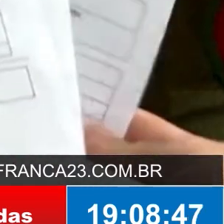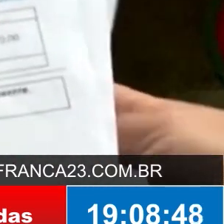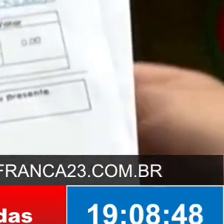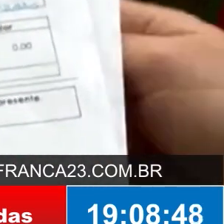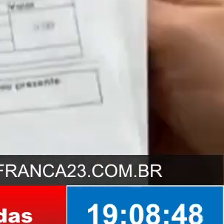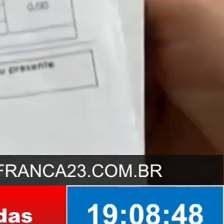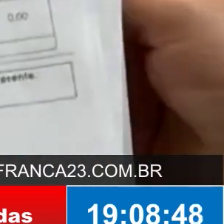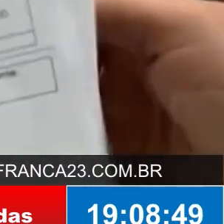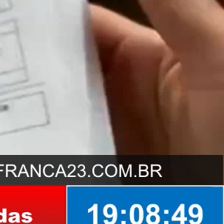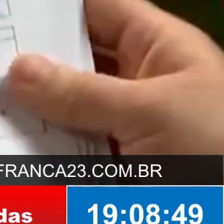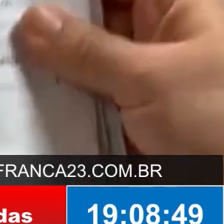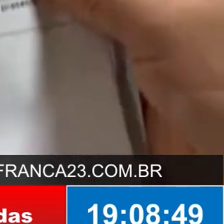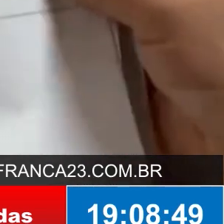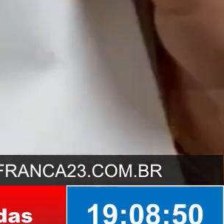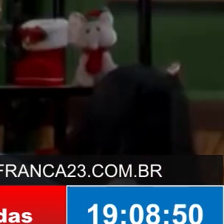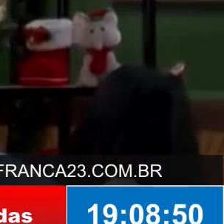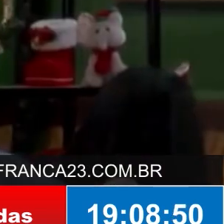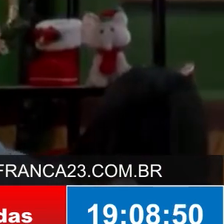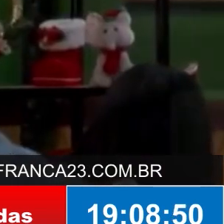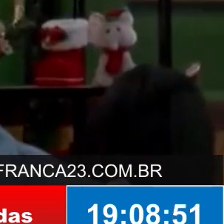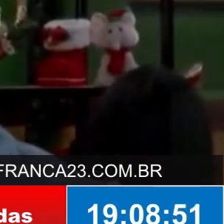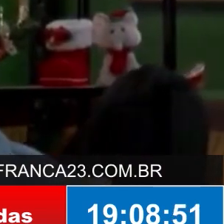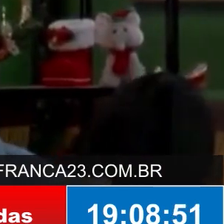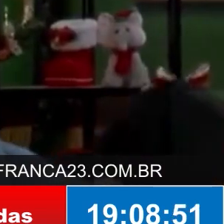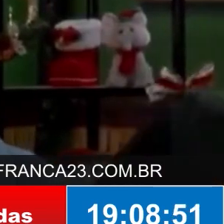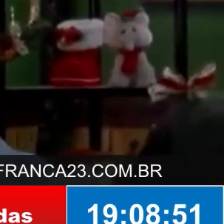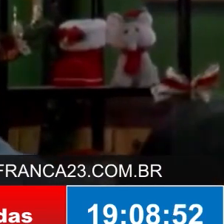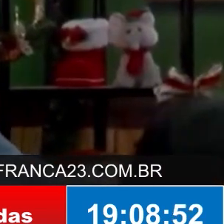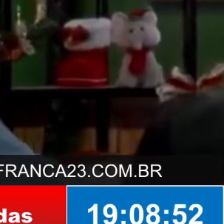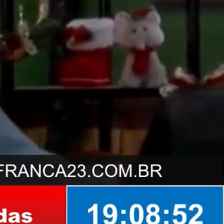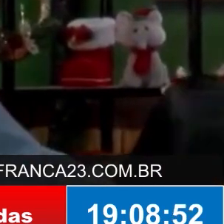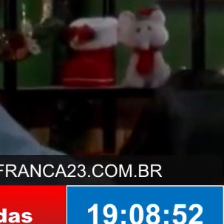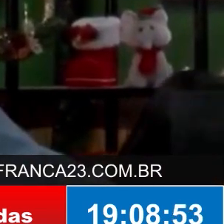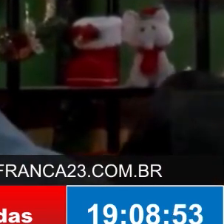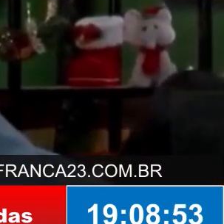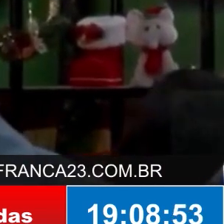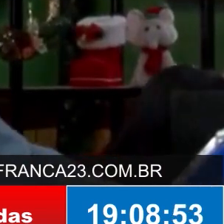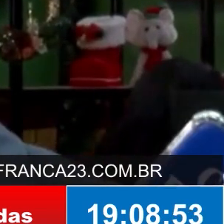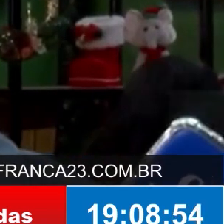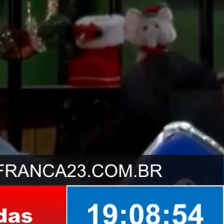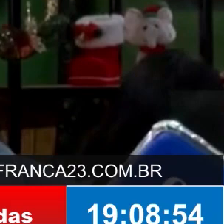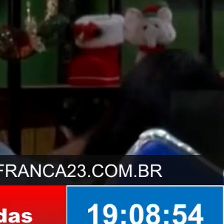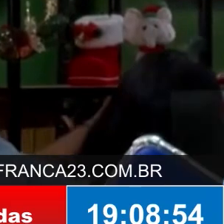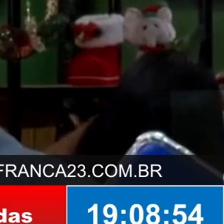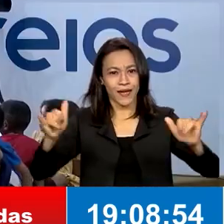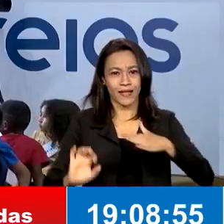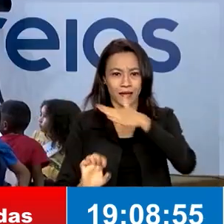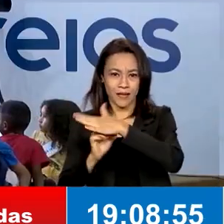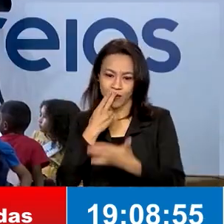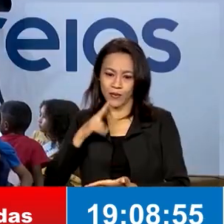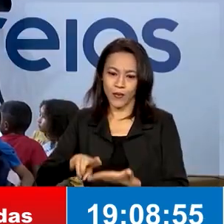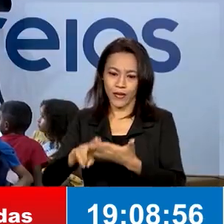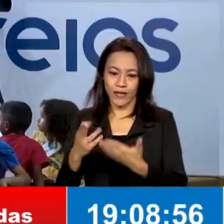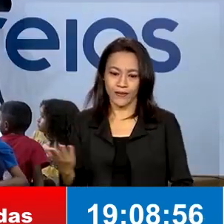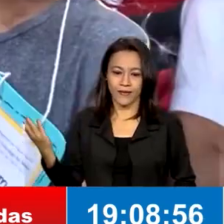adoção dessas cartinhas, então fique atento porque já podem fazer isso nas agências dos Correios. Veja só.